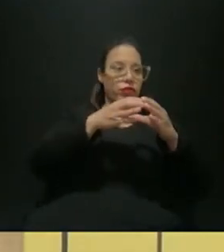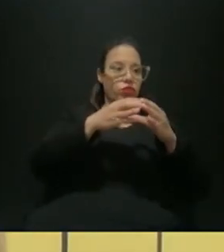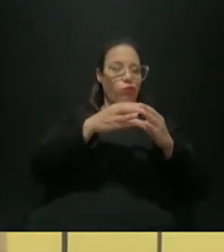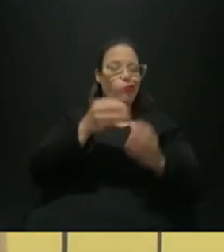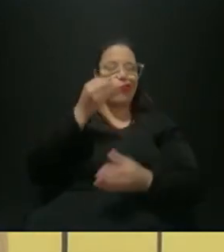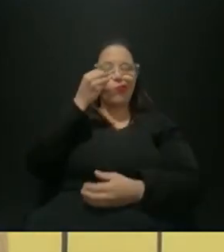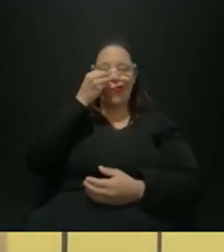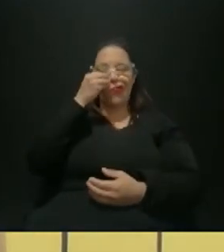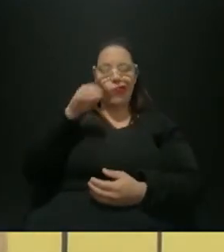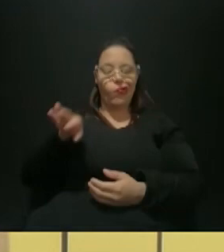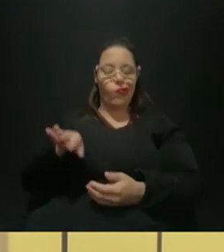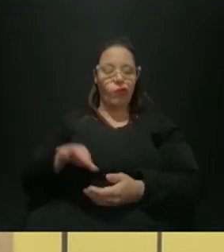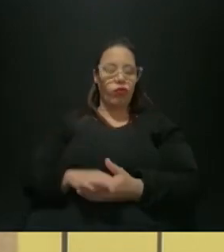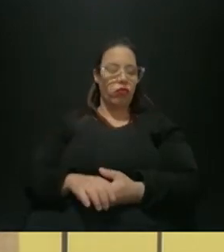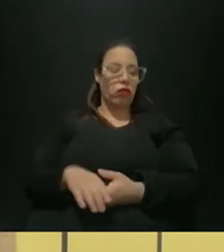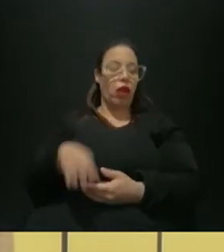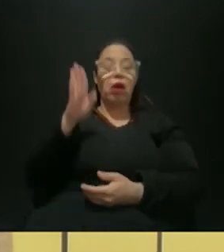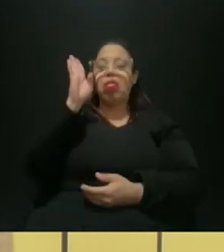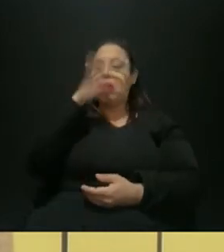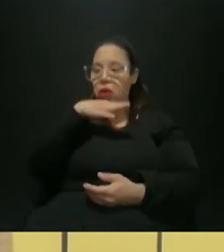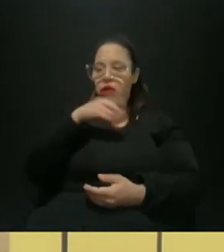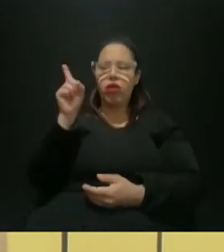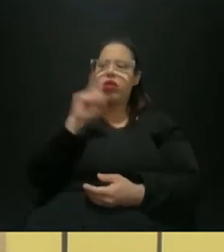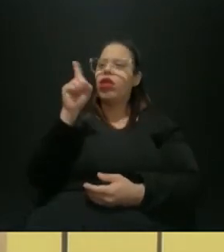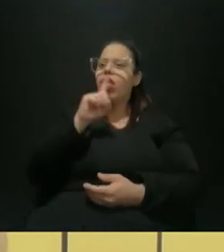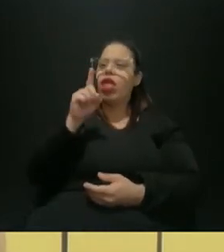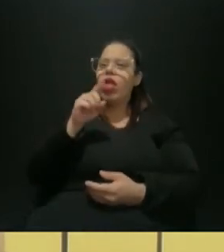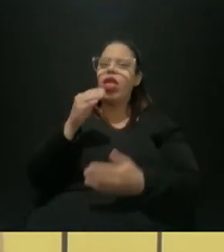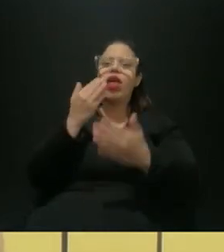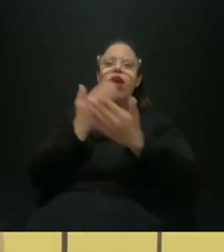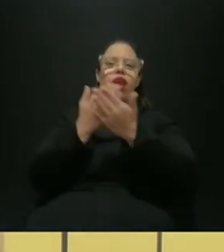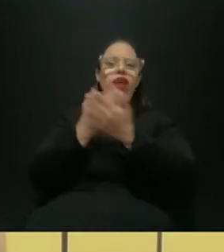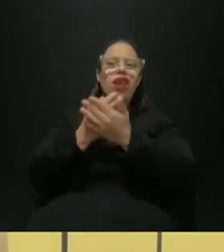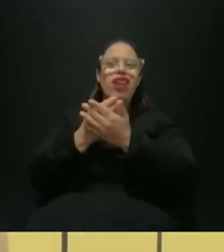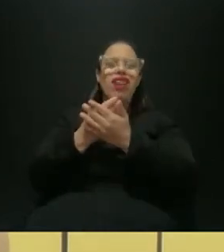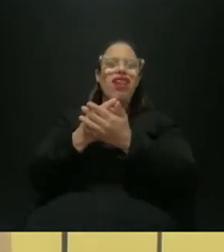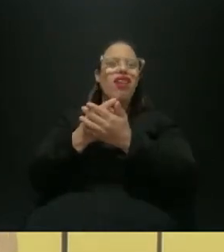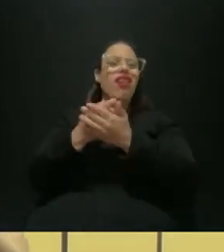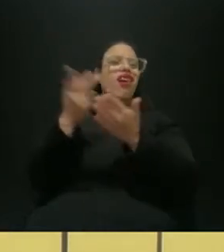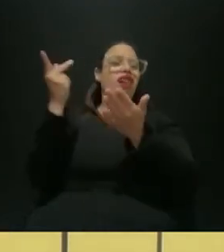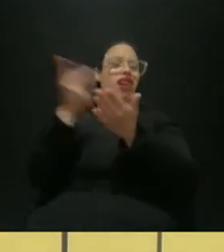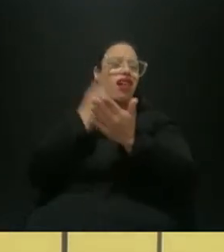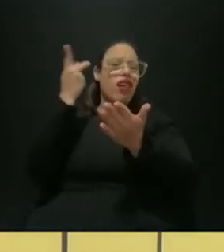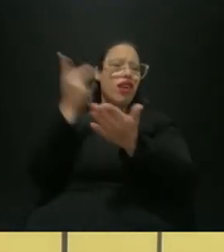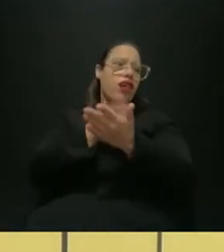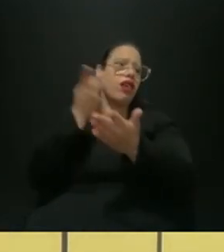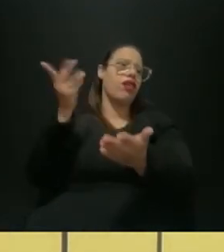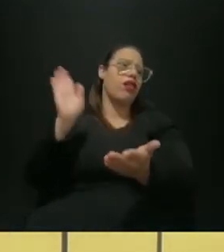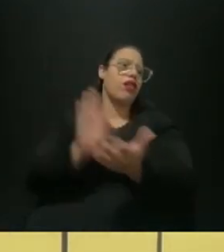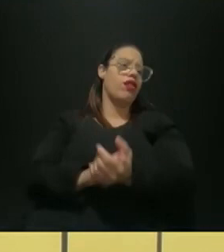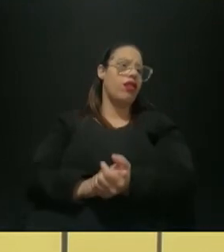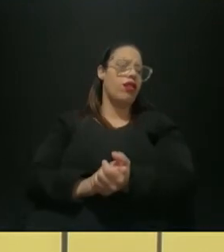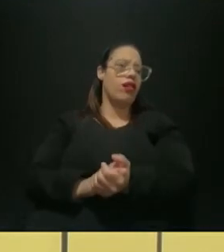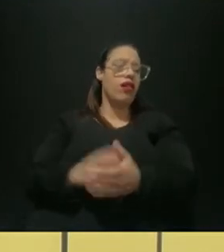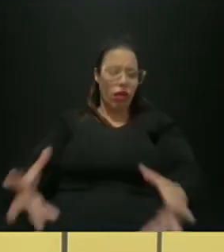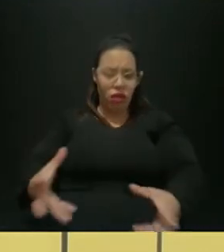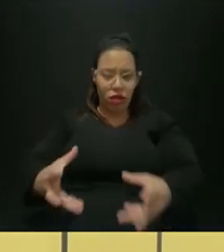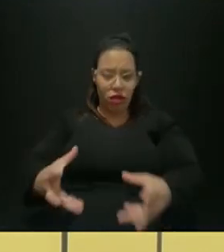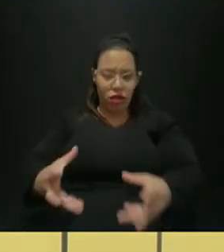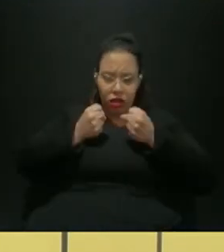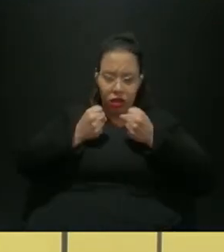por maldade, é por causa de educação inadequada de como cuidar de crianças. Sim. Quer dizer, essa história de pegar no colo toda hora quando ela está chorando, fazer ela